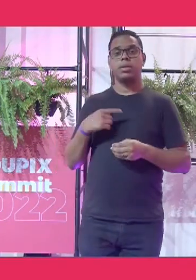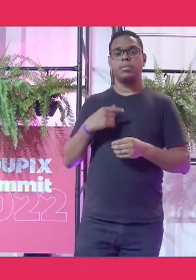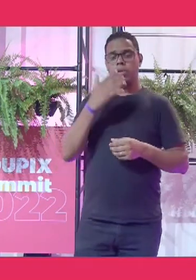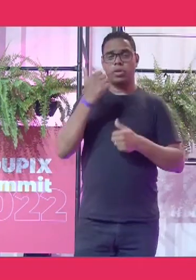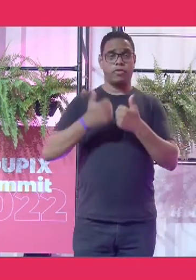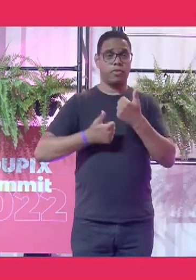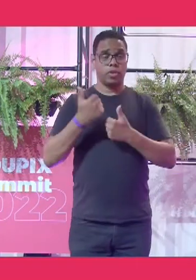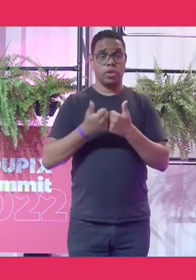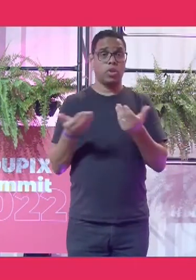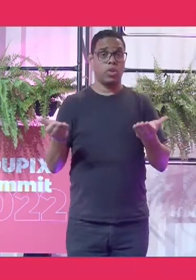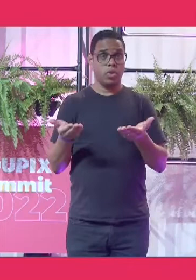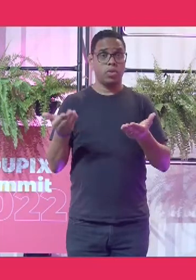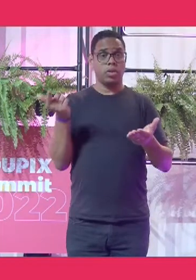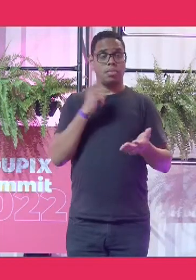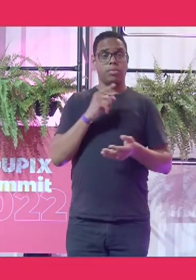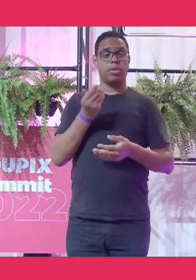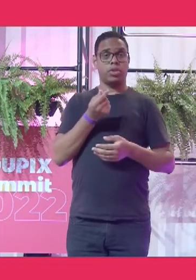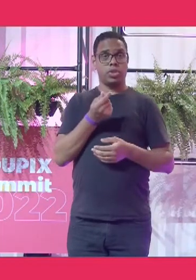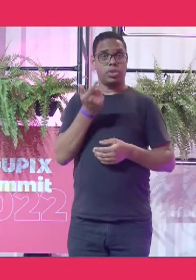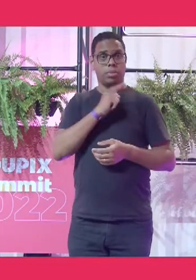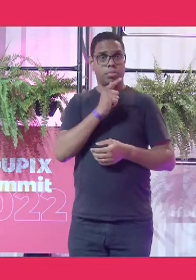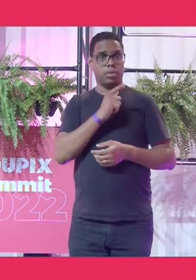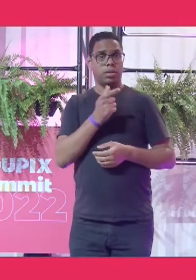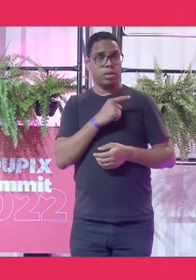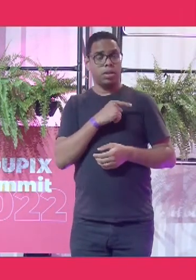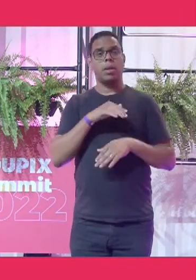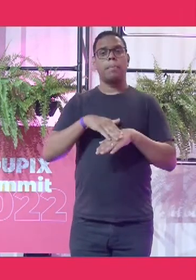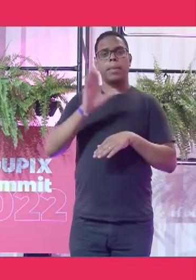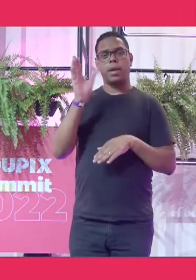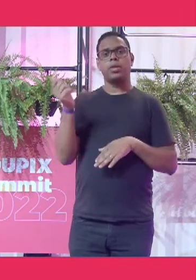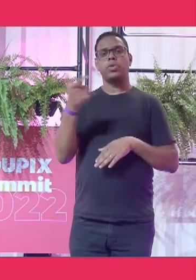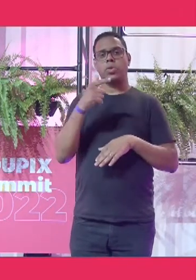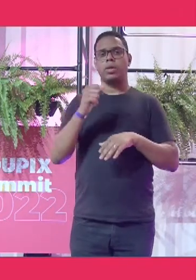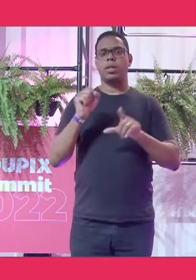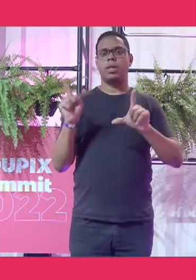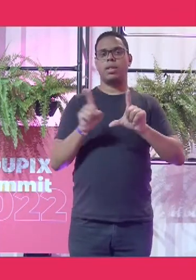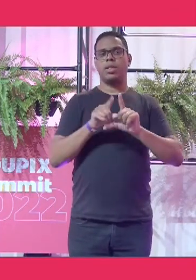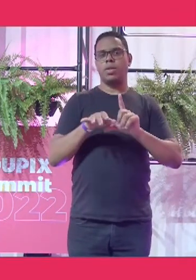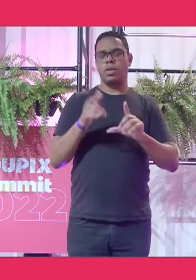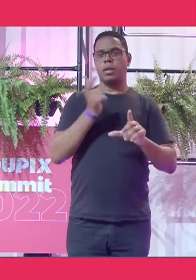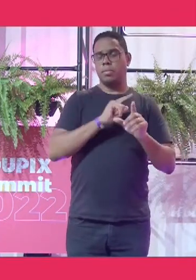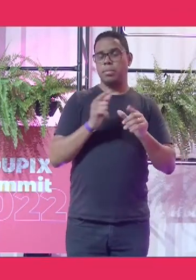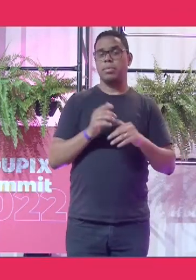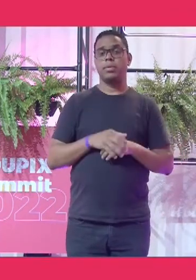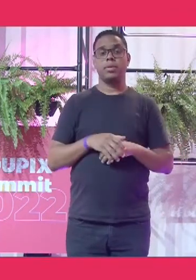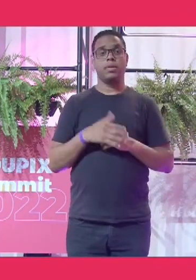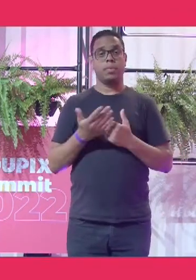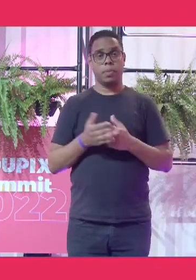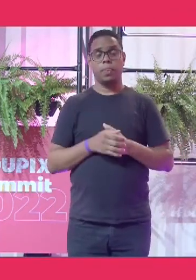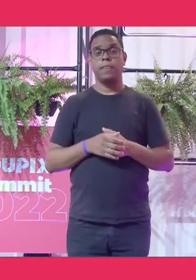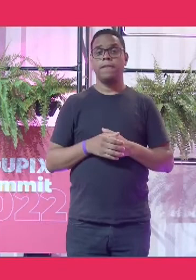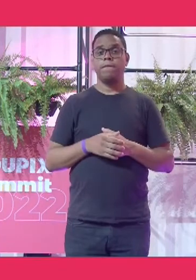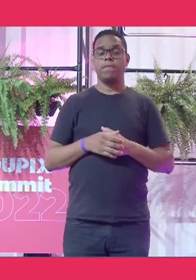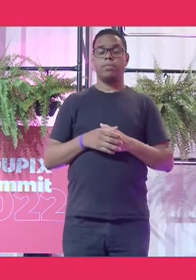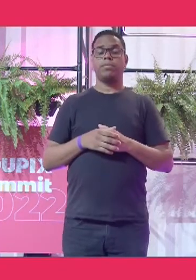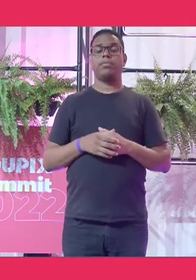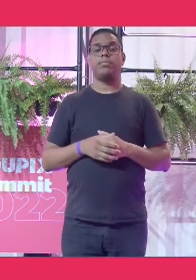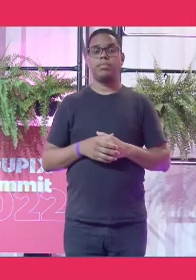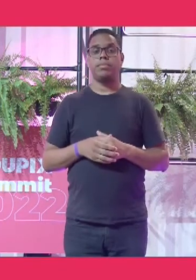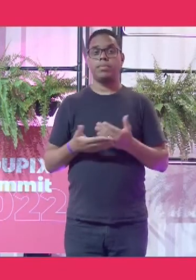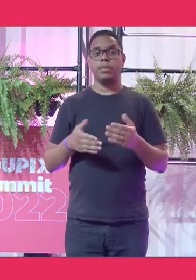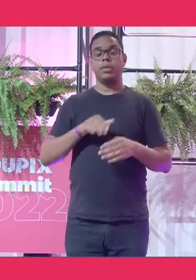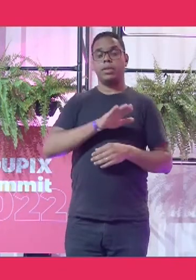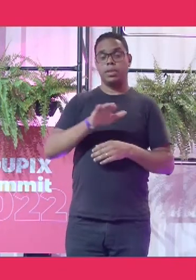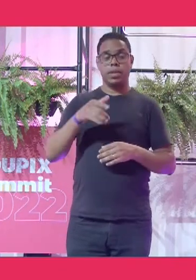jogadores de futebol que ganham dinheiro dá para ter? É muito mais criadores, né? Então, assim... Eu, quando essa